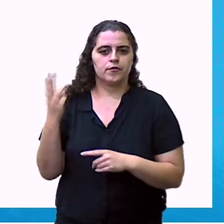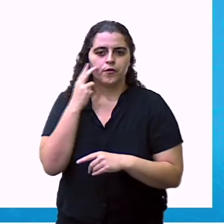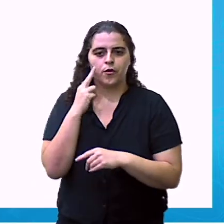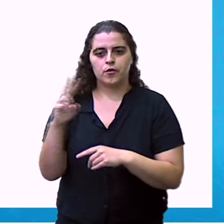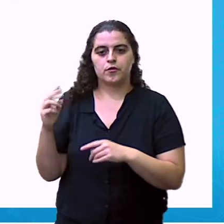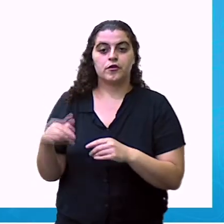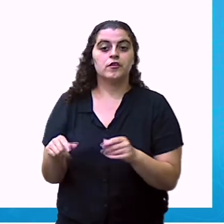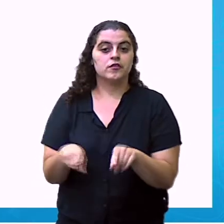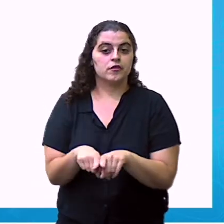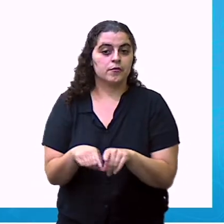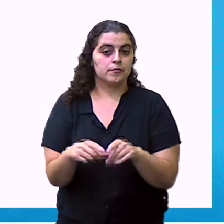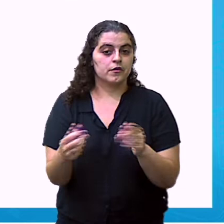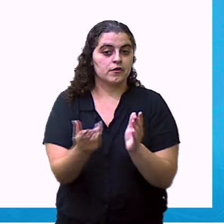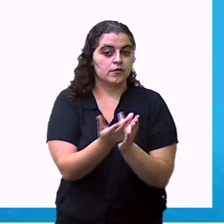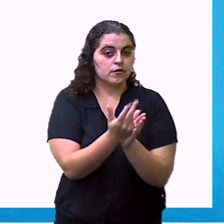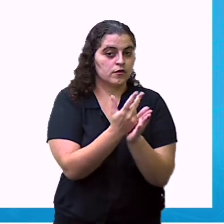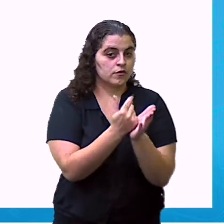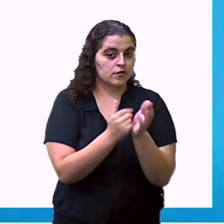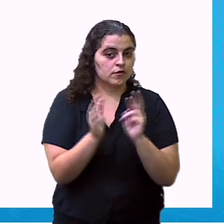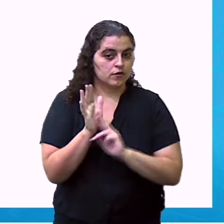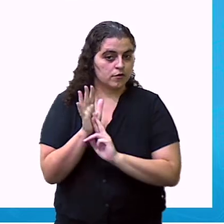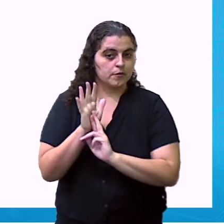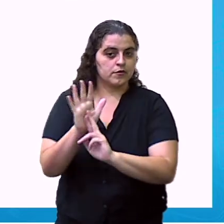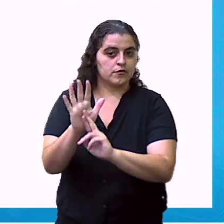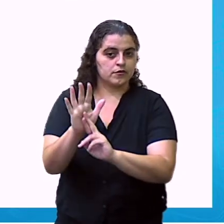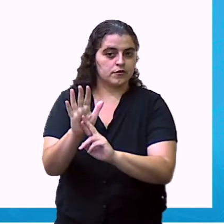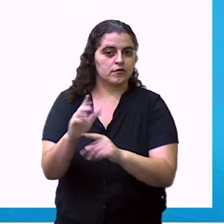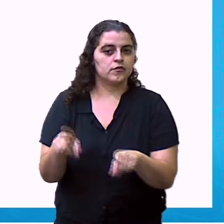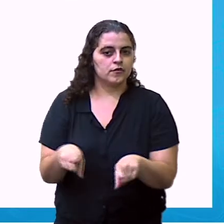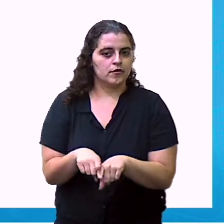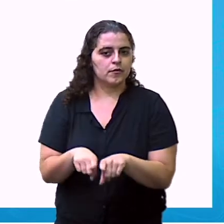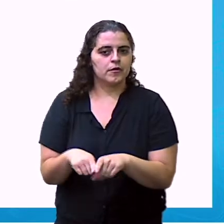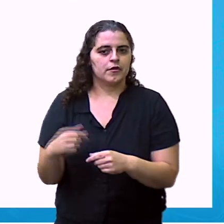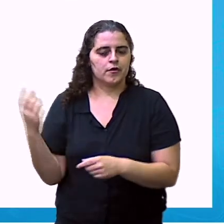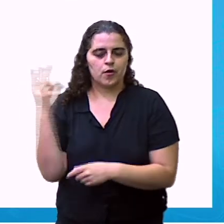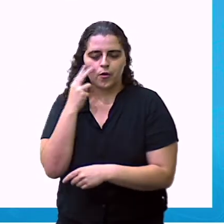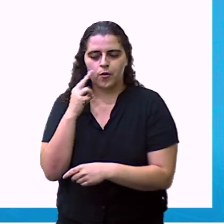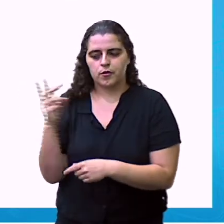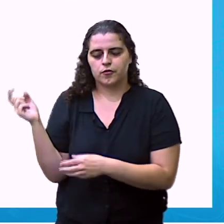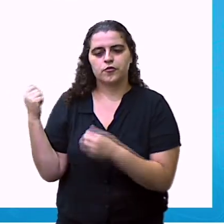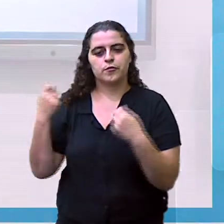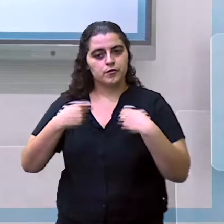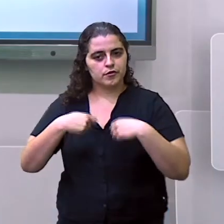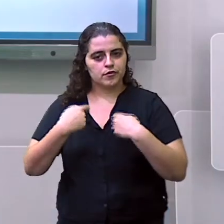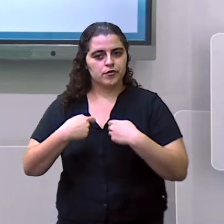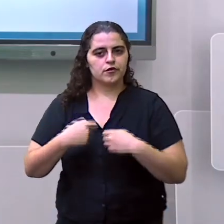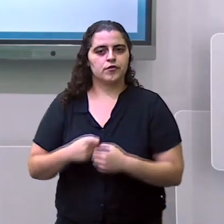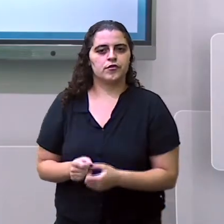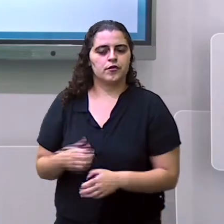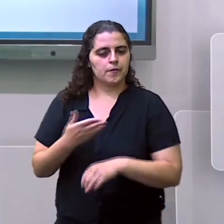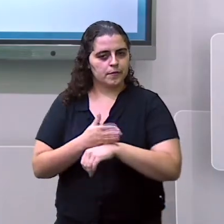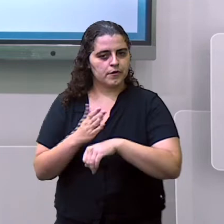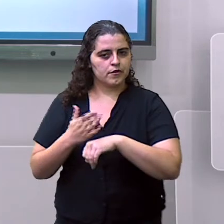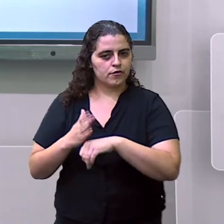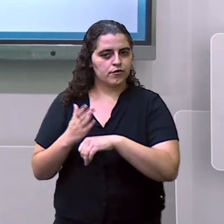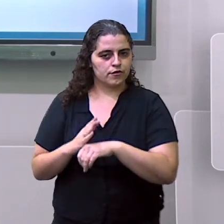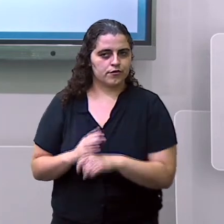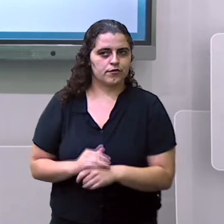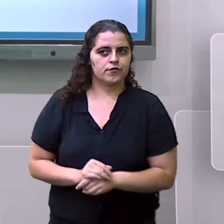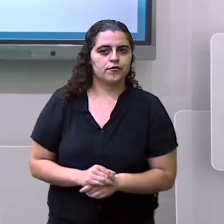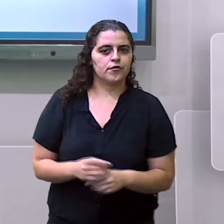na sua forma de desenho. Então, realmente, nós precisamos aqui fazer a prática da